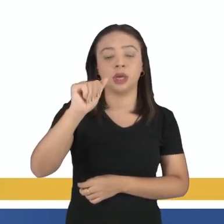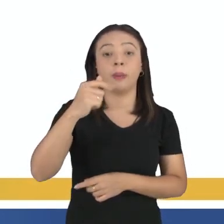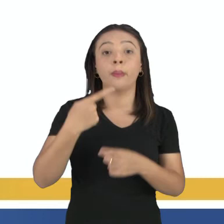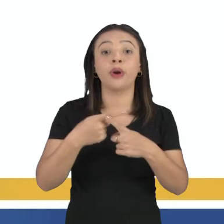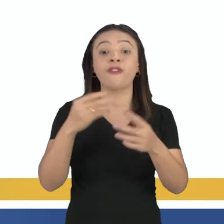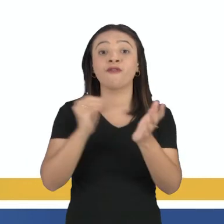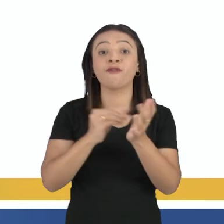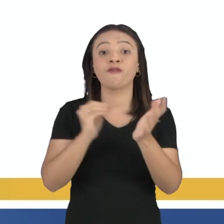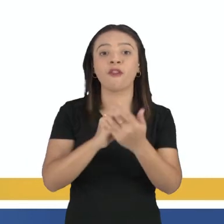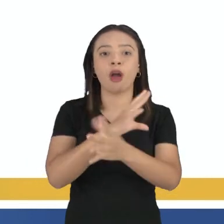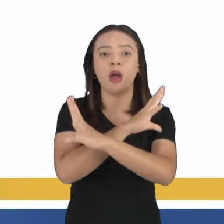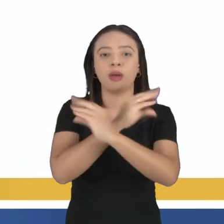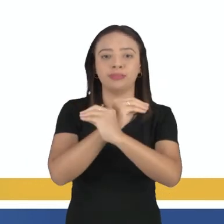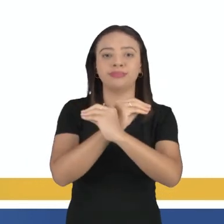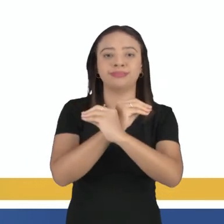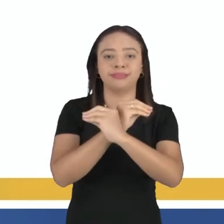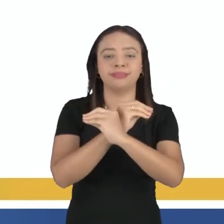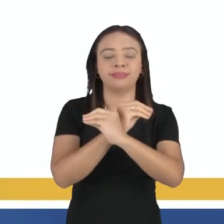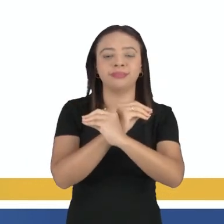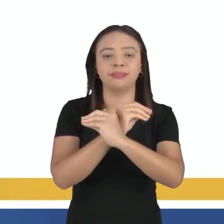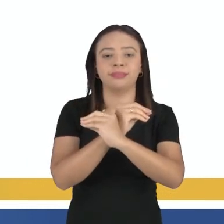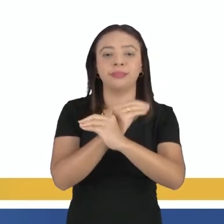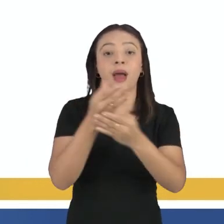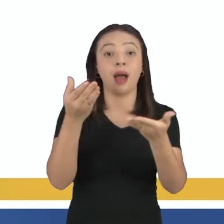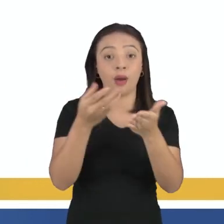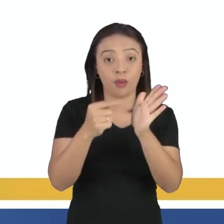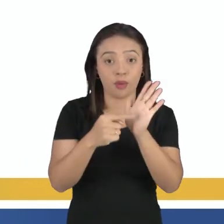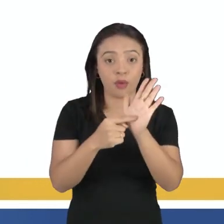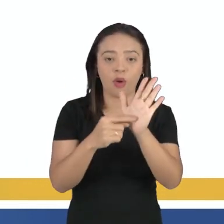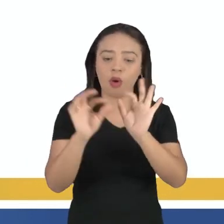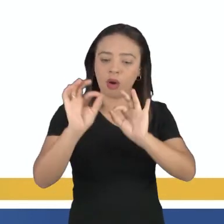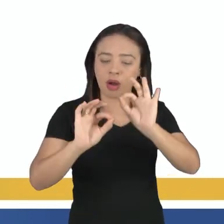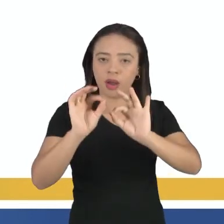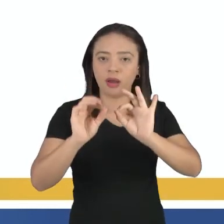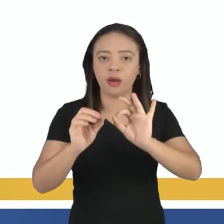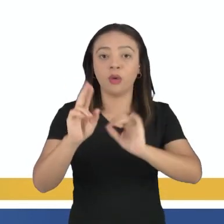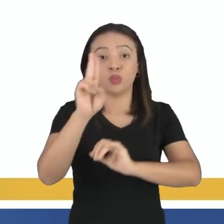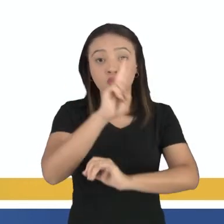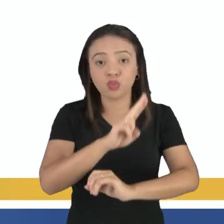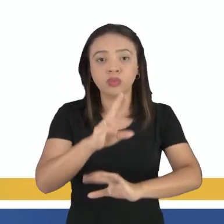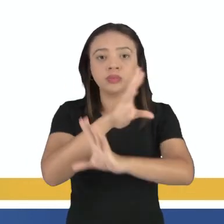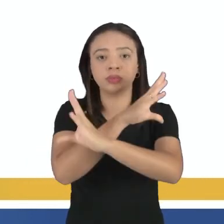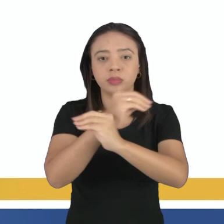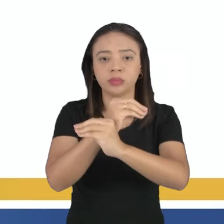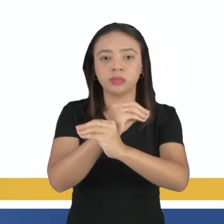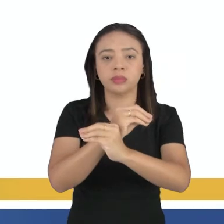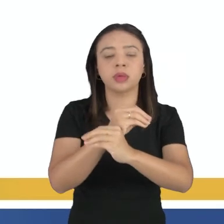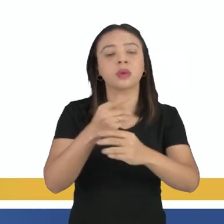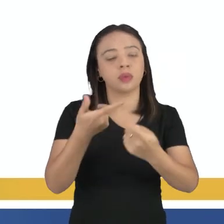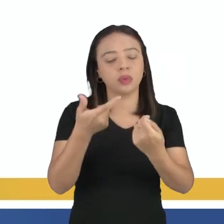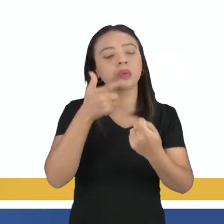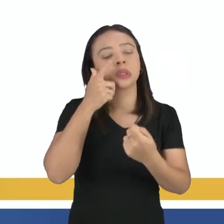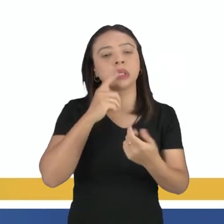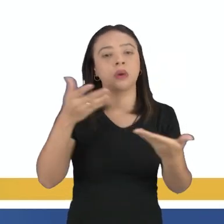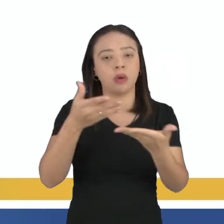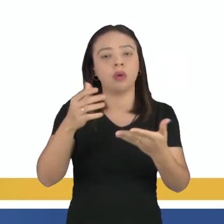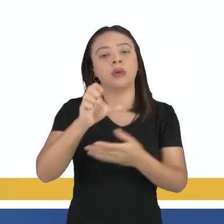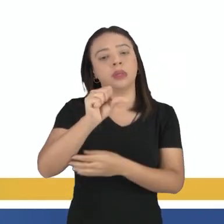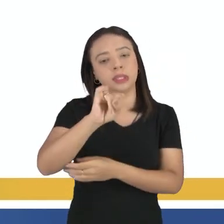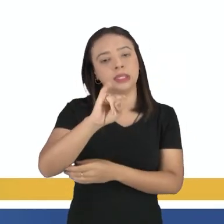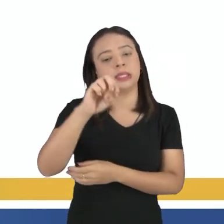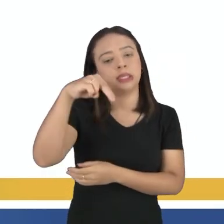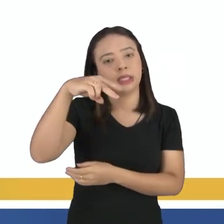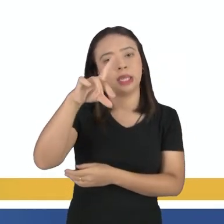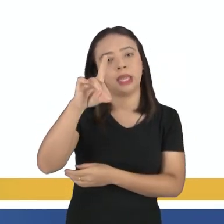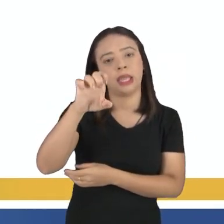conectivos aí, certo? E isso é que nós vamos colocar para torná-las sindéticas, certo?